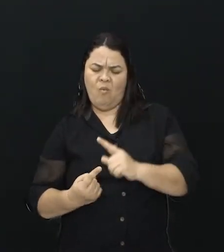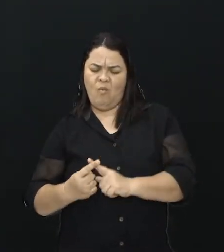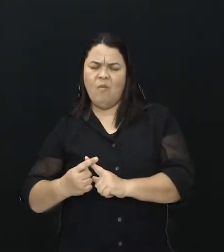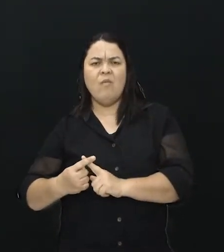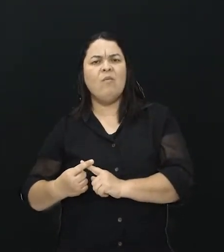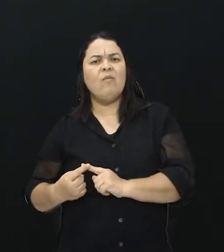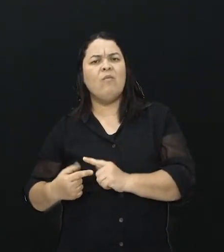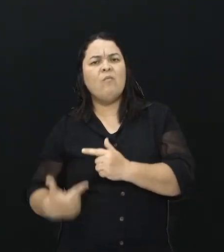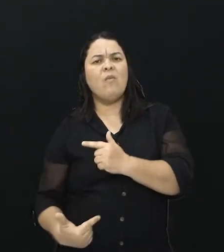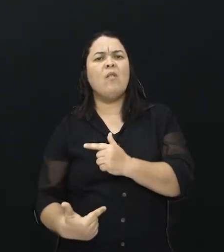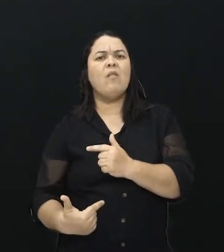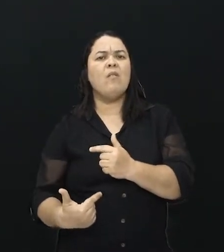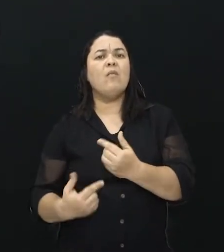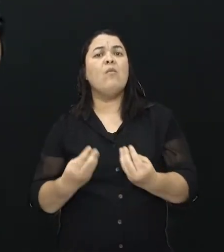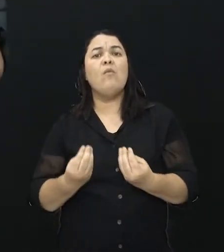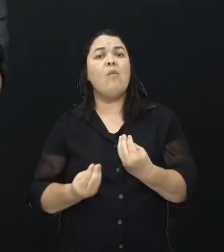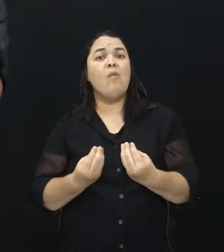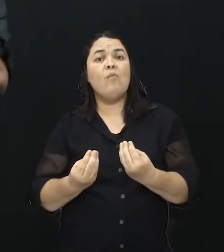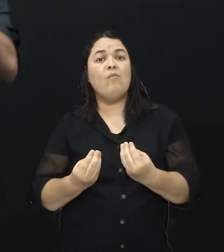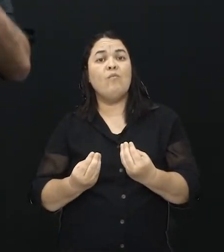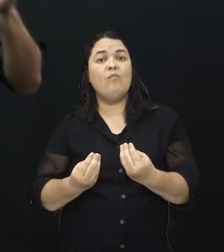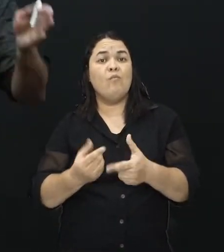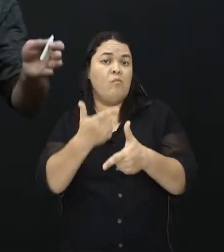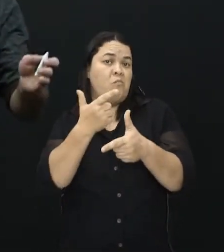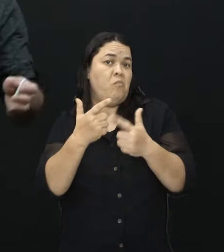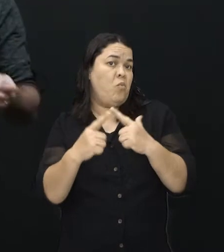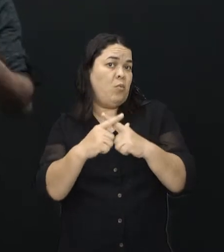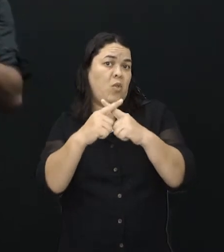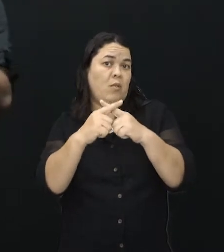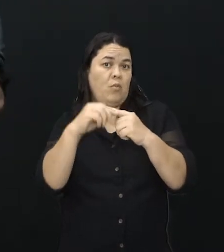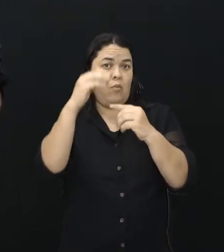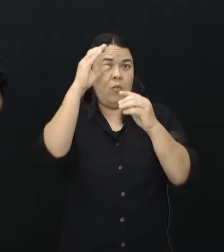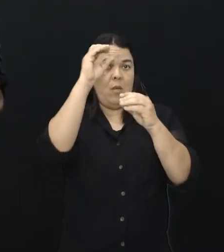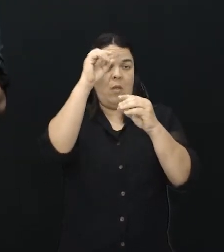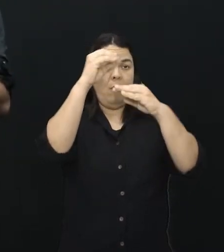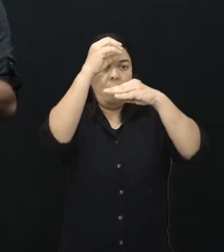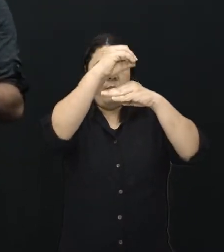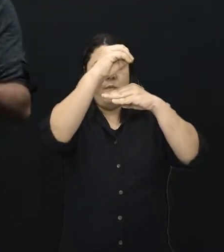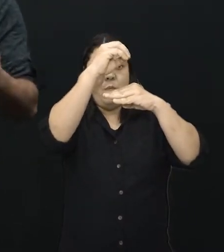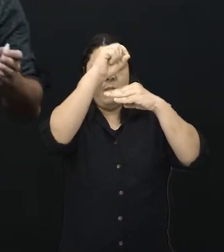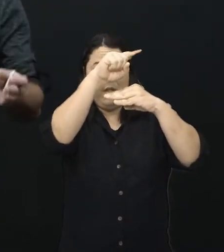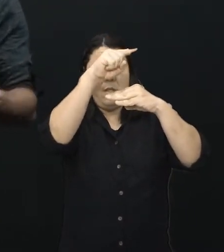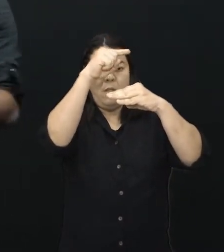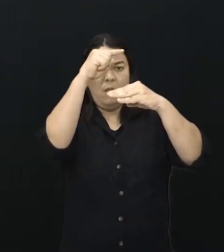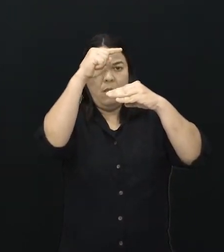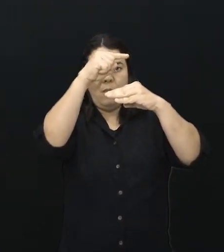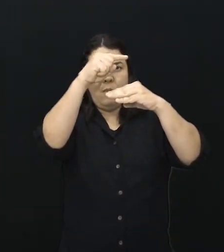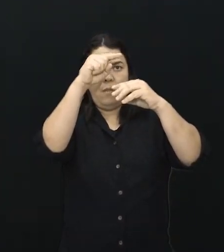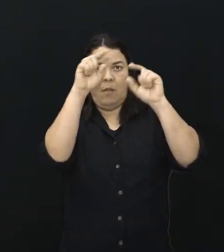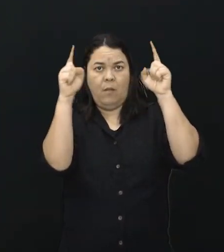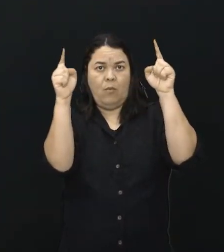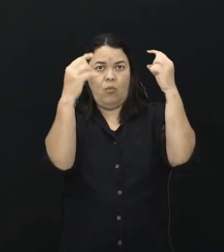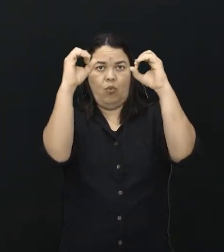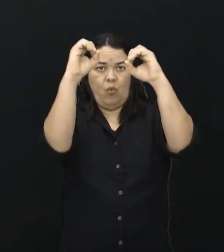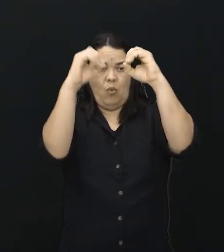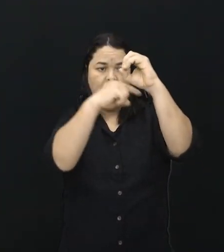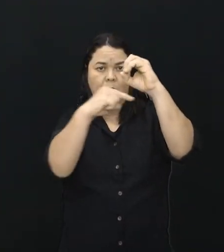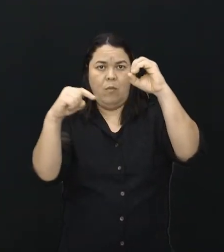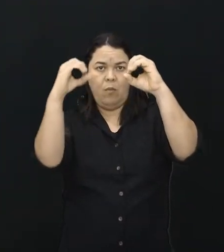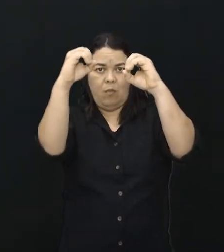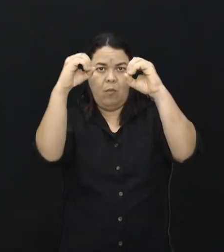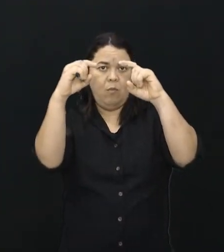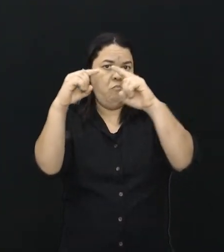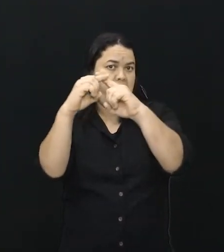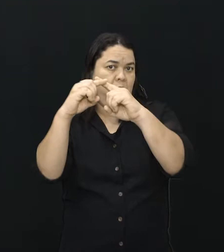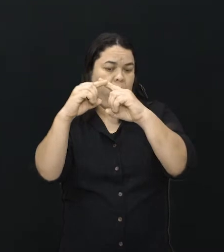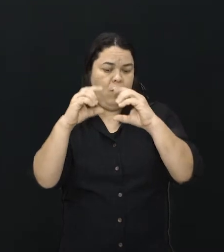multiplicação normal entre frações. Valor de cima com valor de cima, valor de baixo com valor de baixo. Logo, então, 1